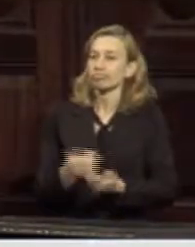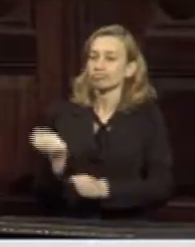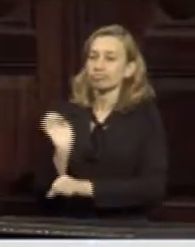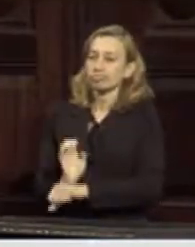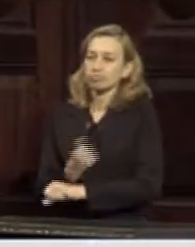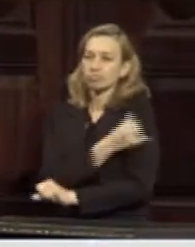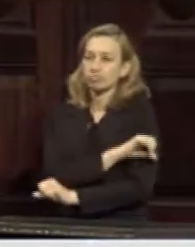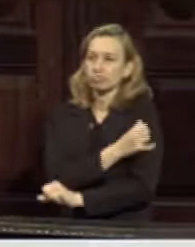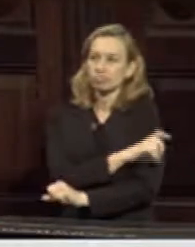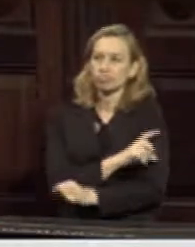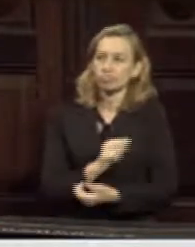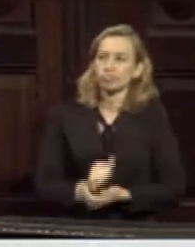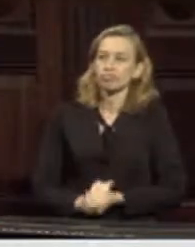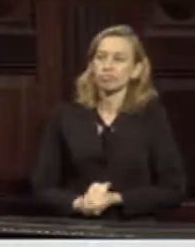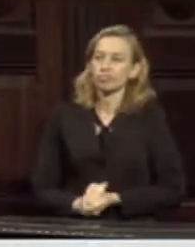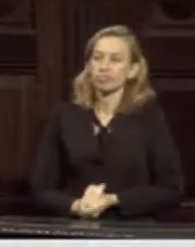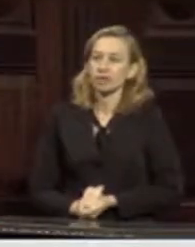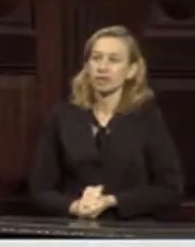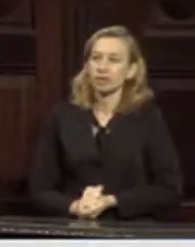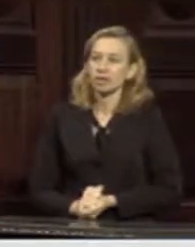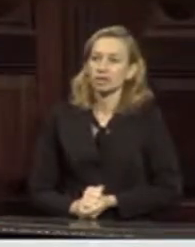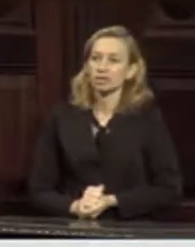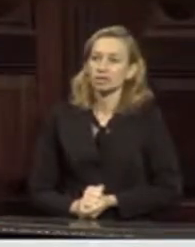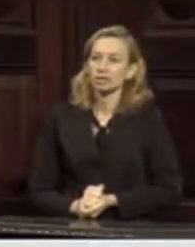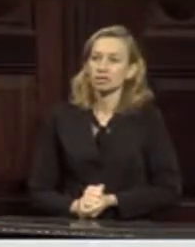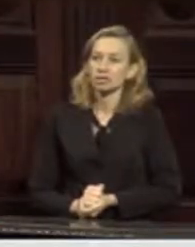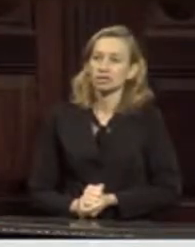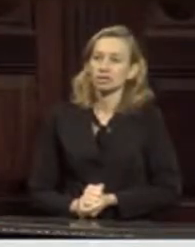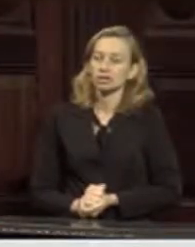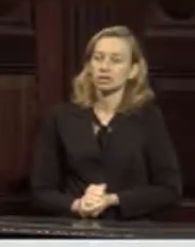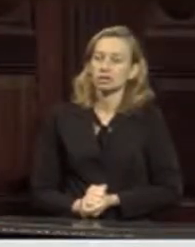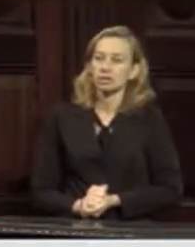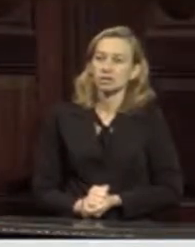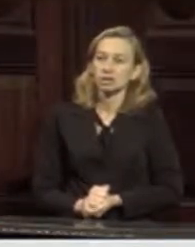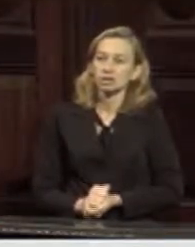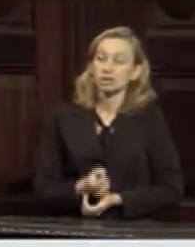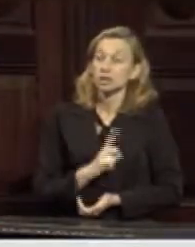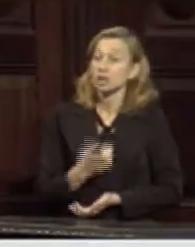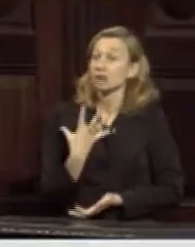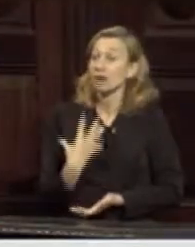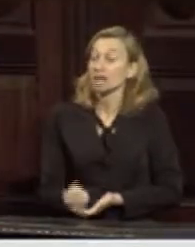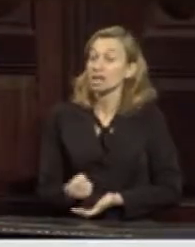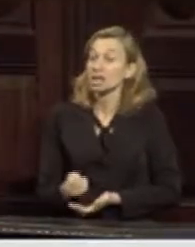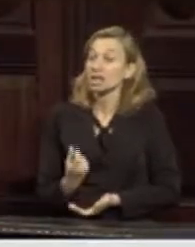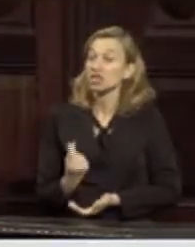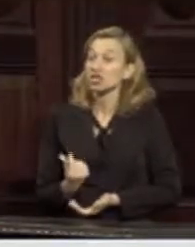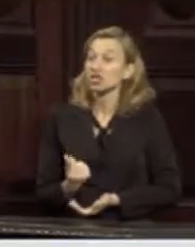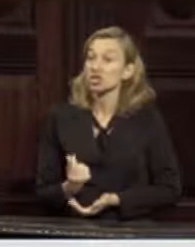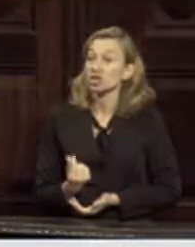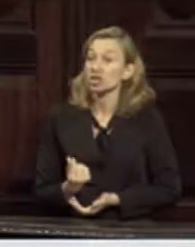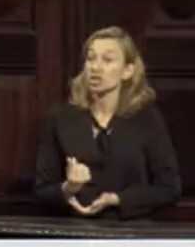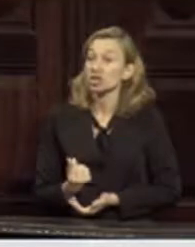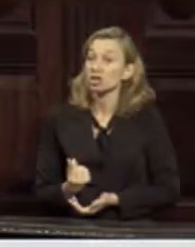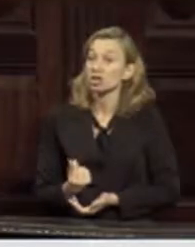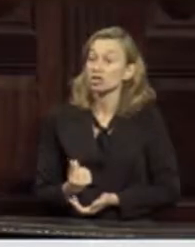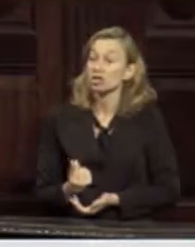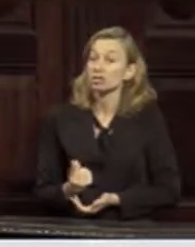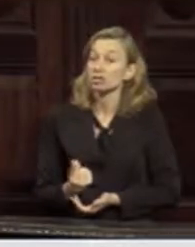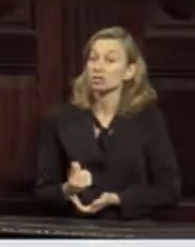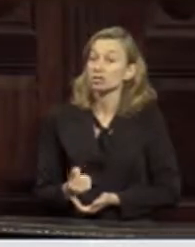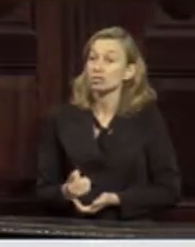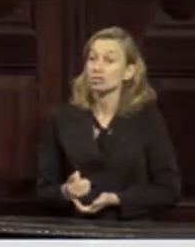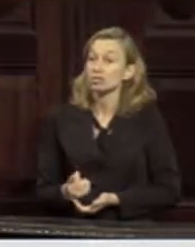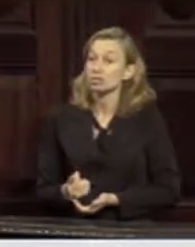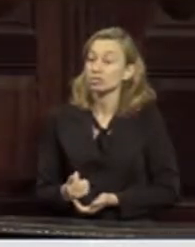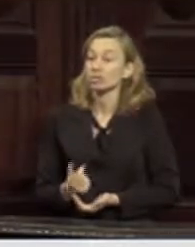Janeiro legou negativamente um custo adicional, o chamado hoje custo Rio de Janeiro, que